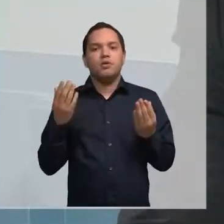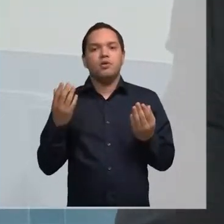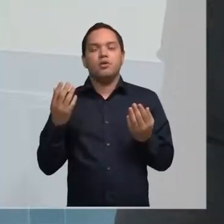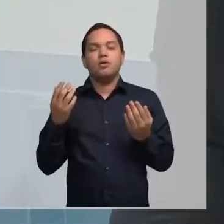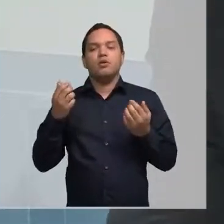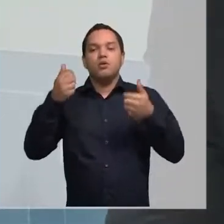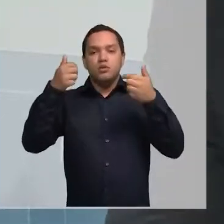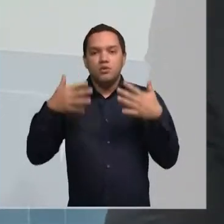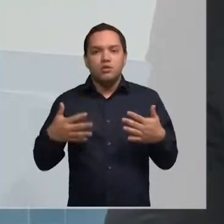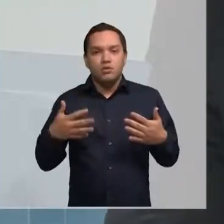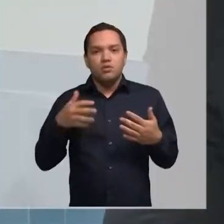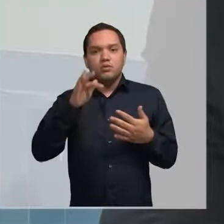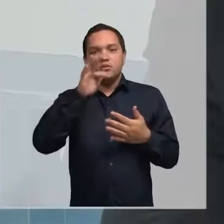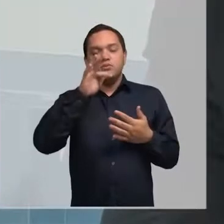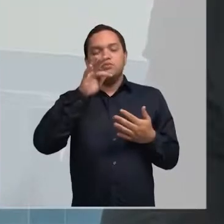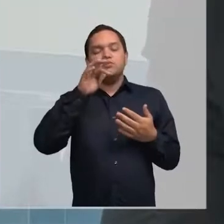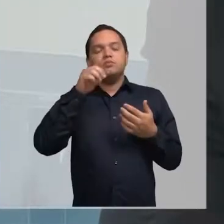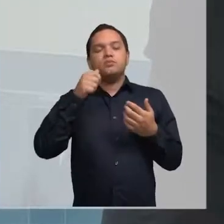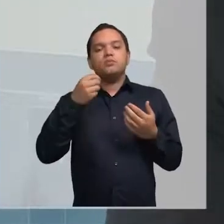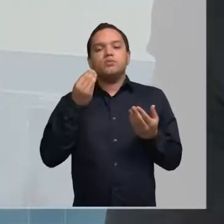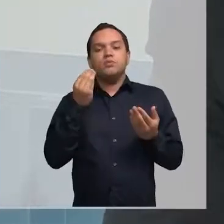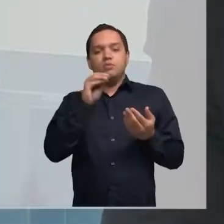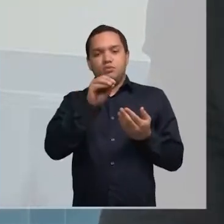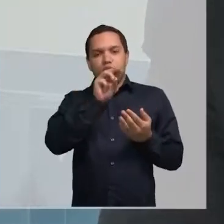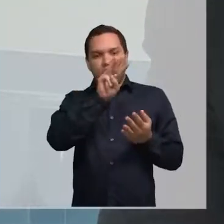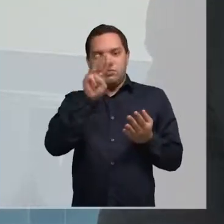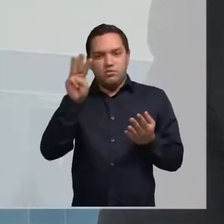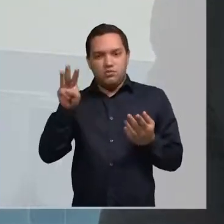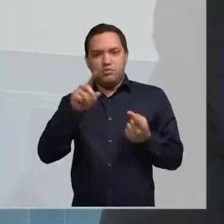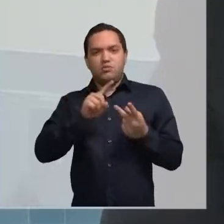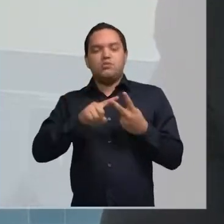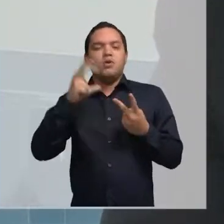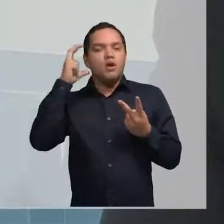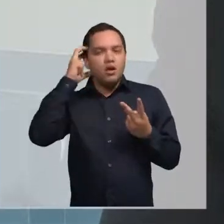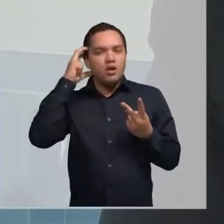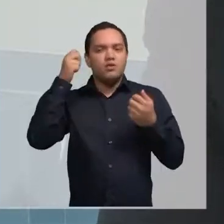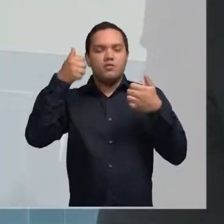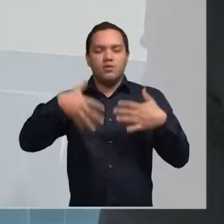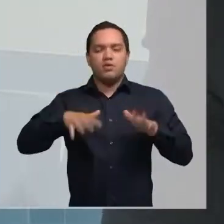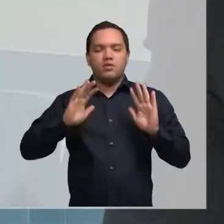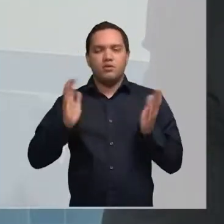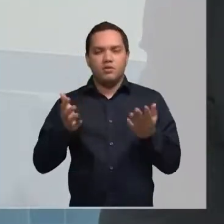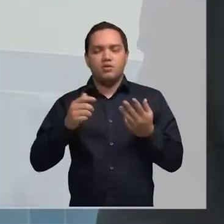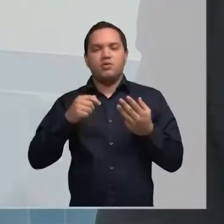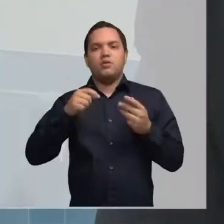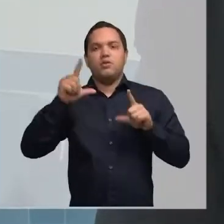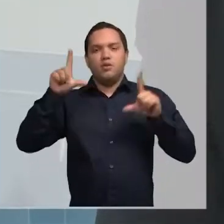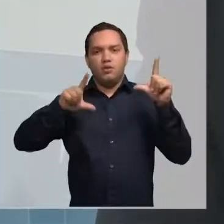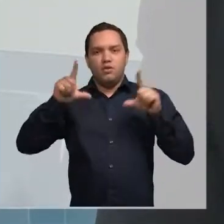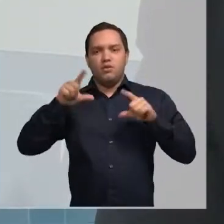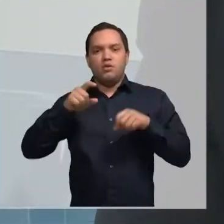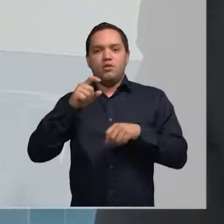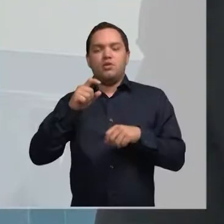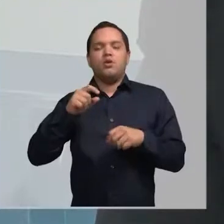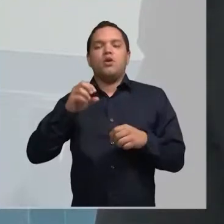do cassfelipe.blogspot.com, eu falei na Rádio Cidade AM 860, onde tem um programa diário, eu falei no programa Hora da